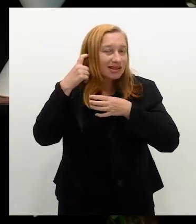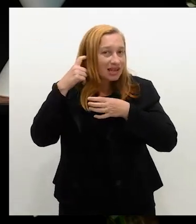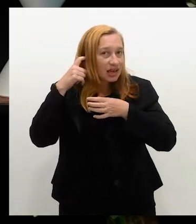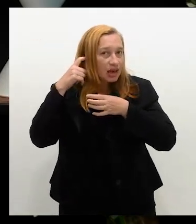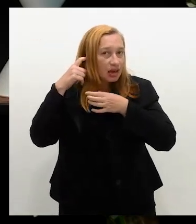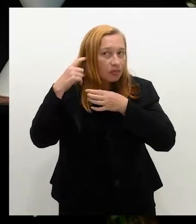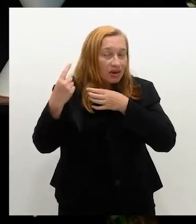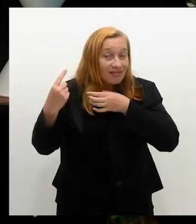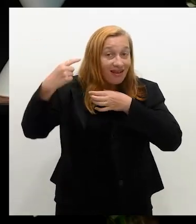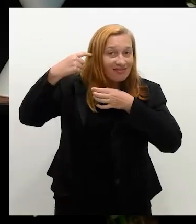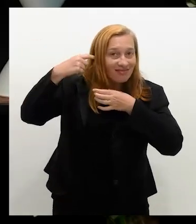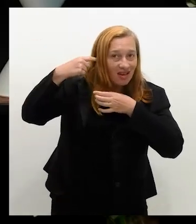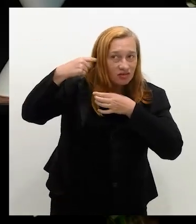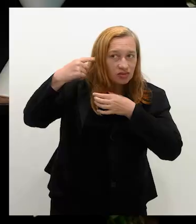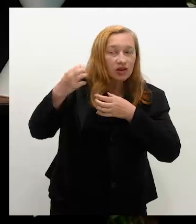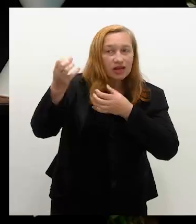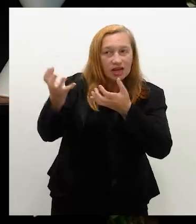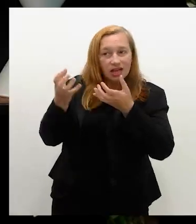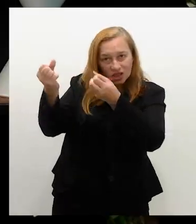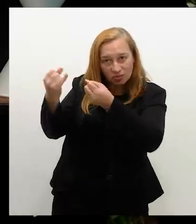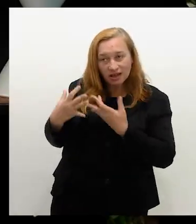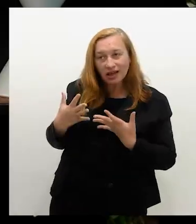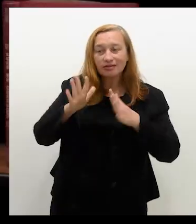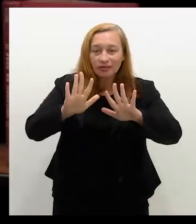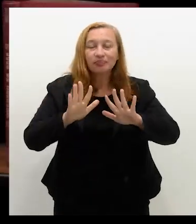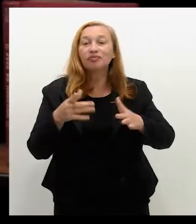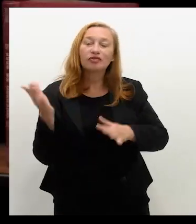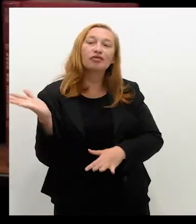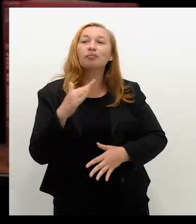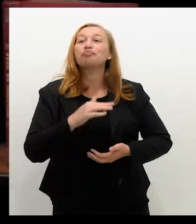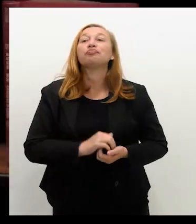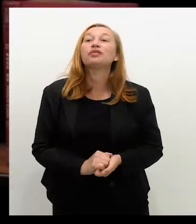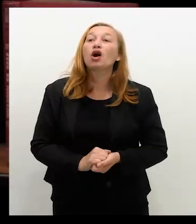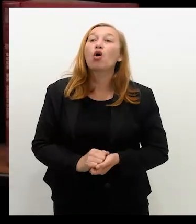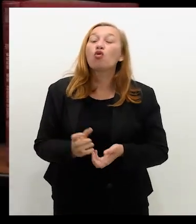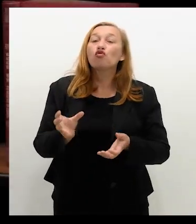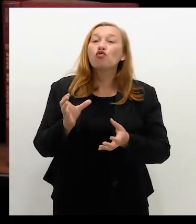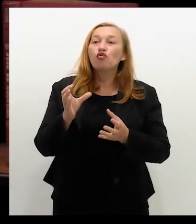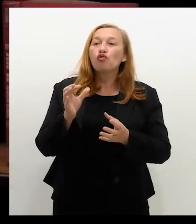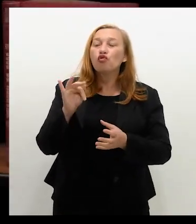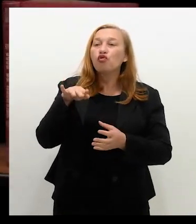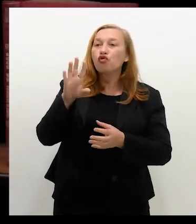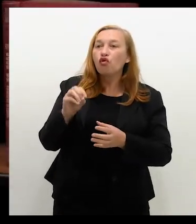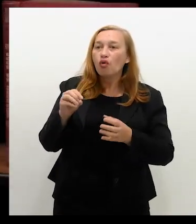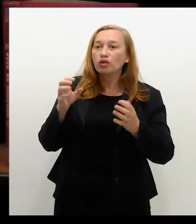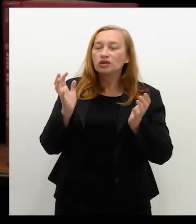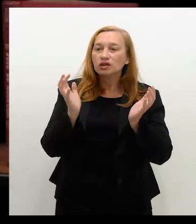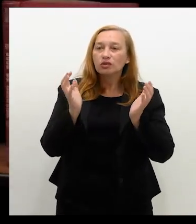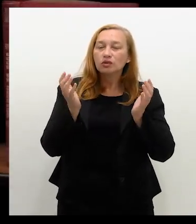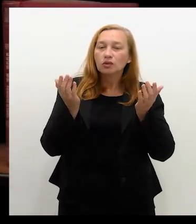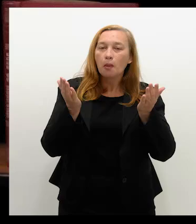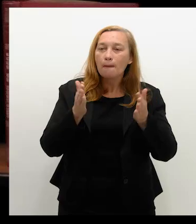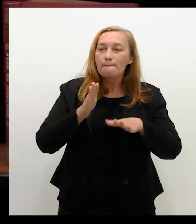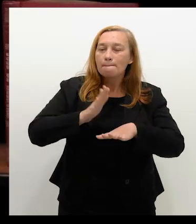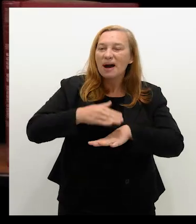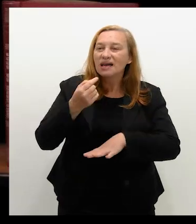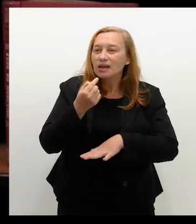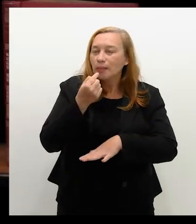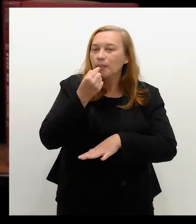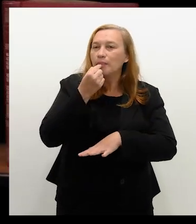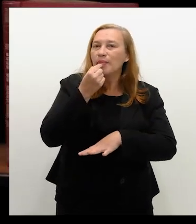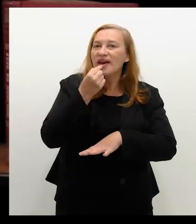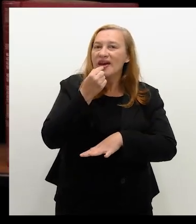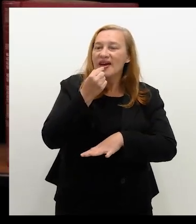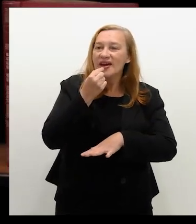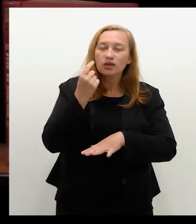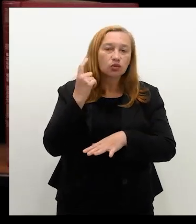Exato. dentro, né? Queria que você explicasse isso tudo, tá? Exato. Então, vamos lá. Fone de ouvido. Quanto maior a proximidade do volume